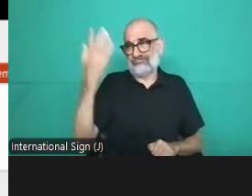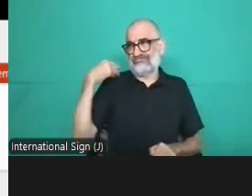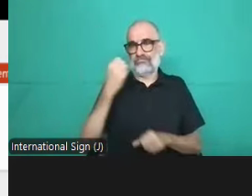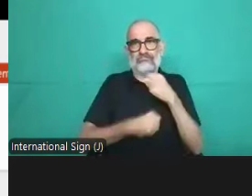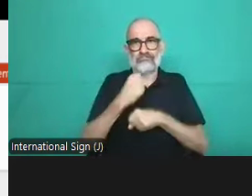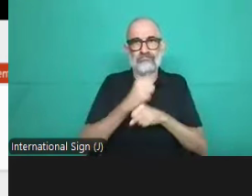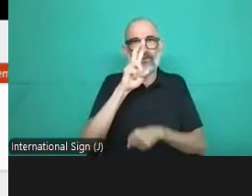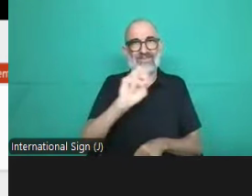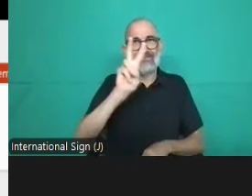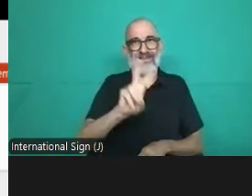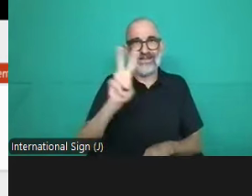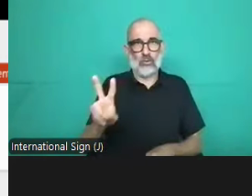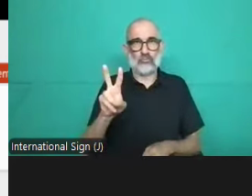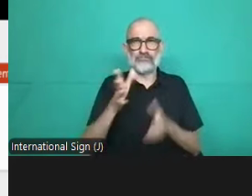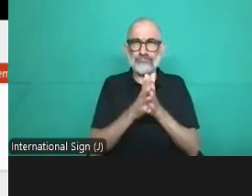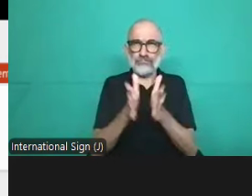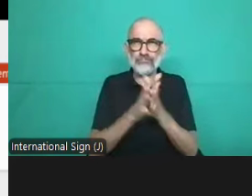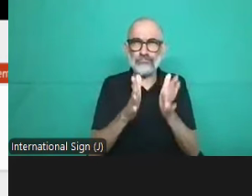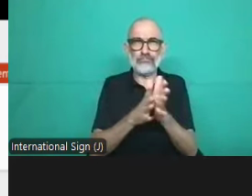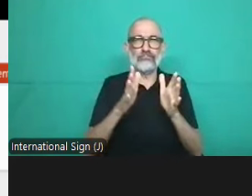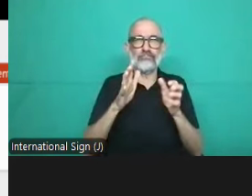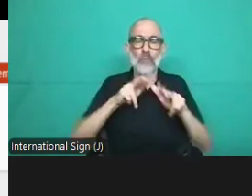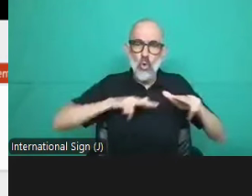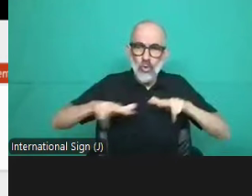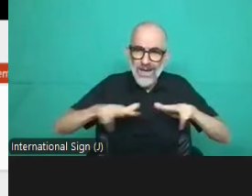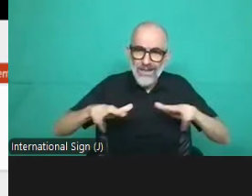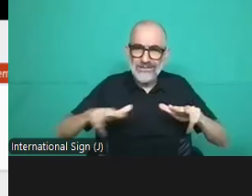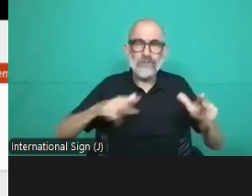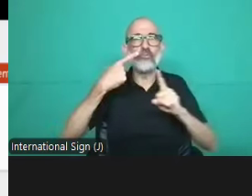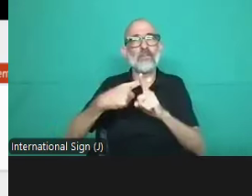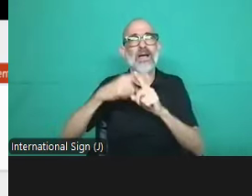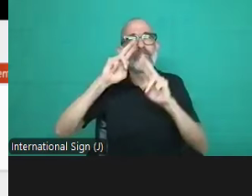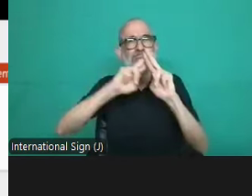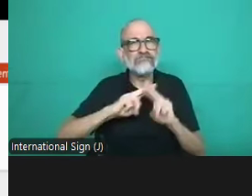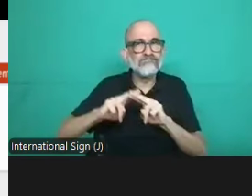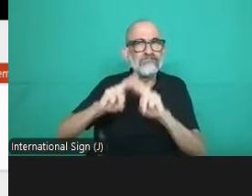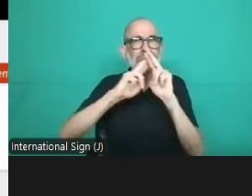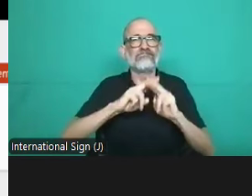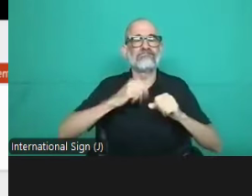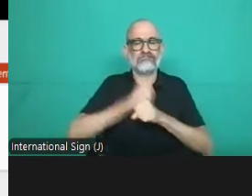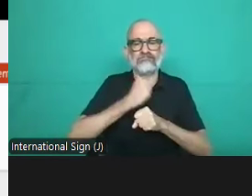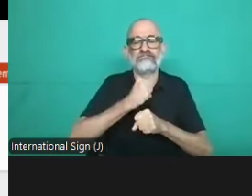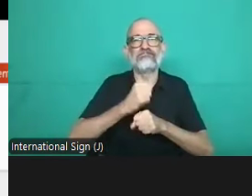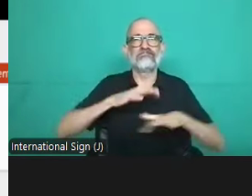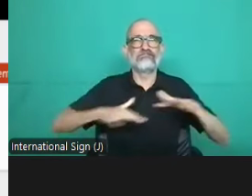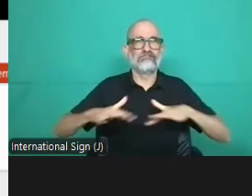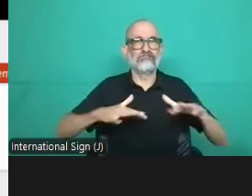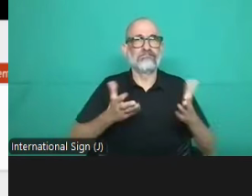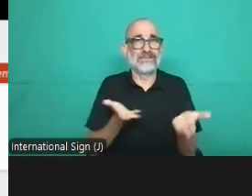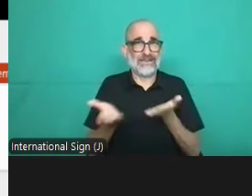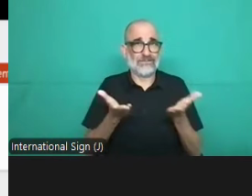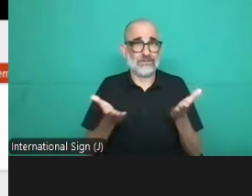diagnóstico dos serviços de radiologia. Solo vemos tu primer slide y no está en